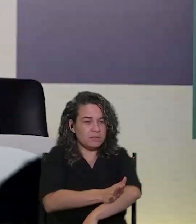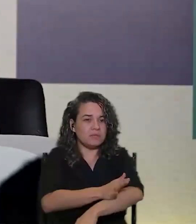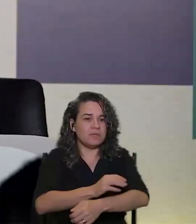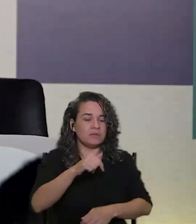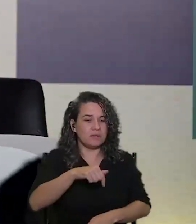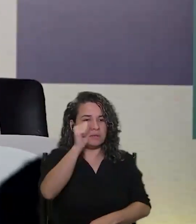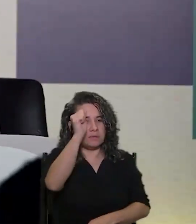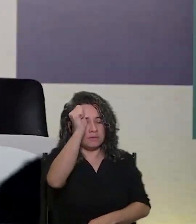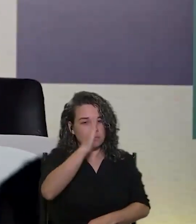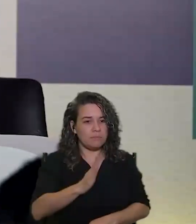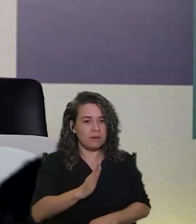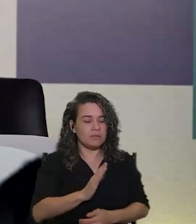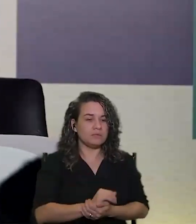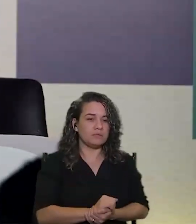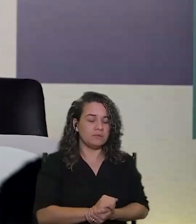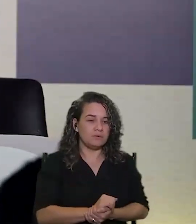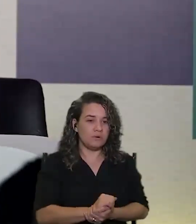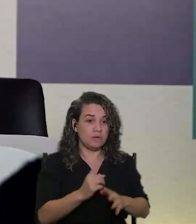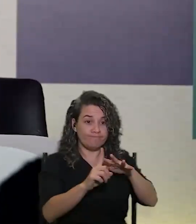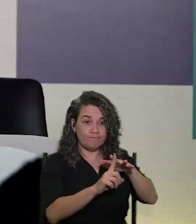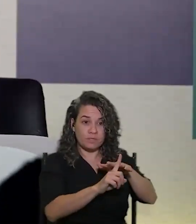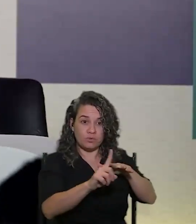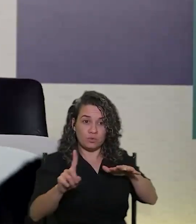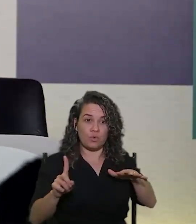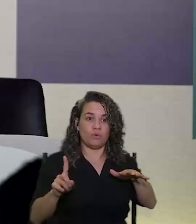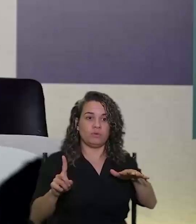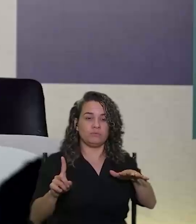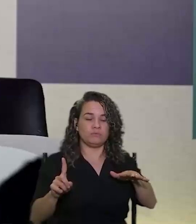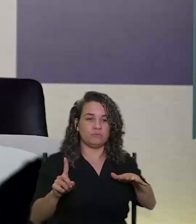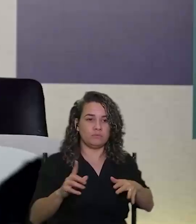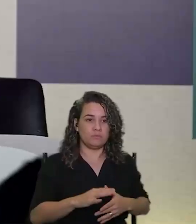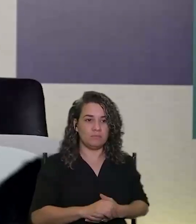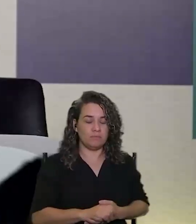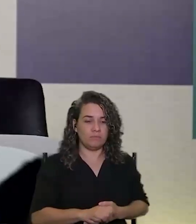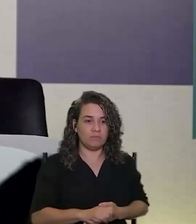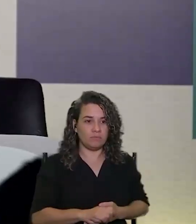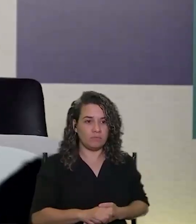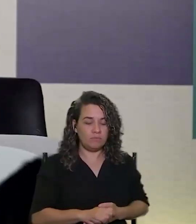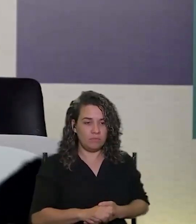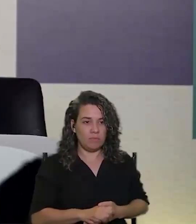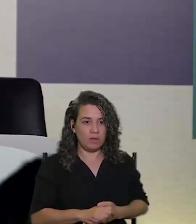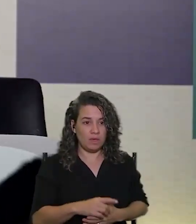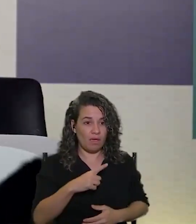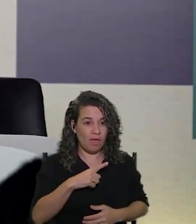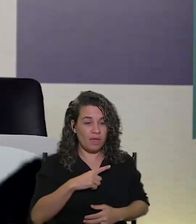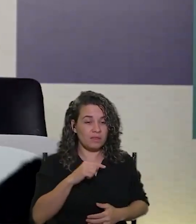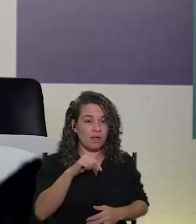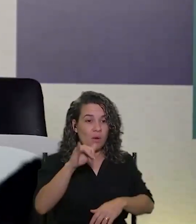do Brasil totalmente excludente, né? E você tem uma capital sem